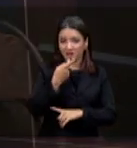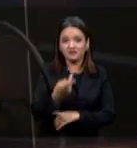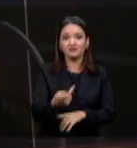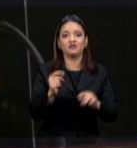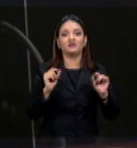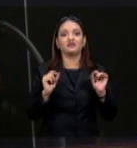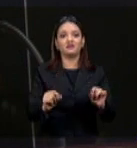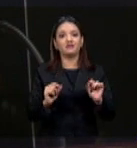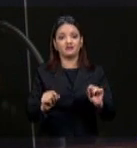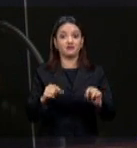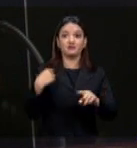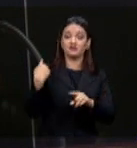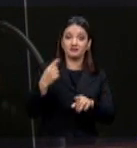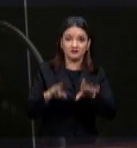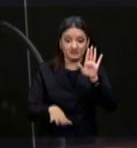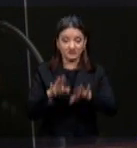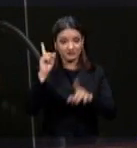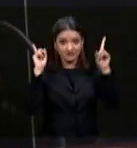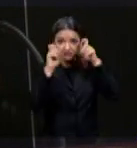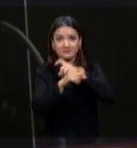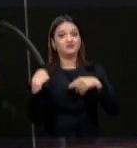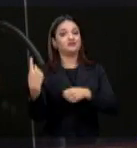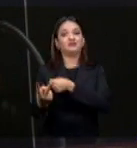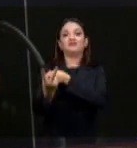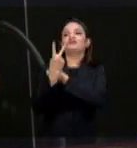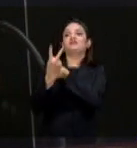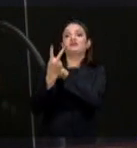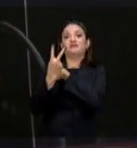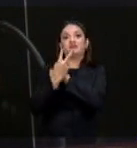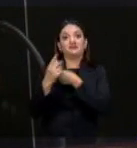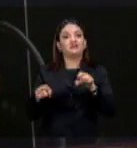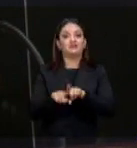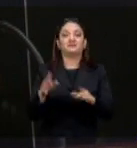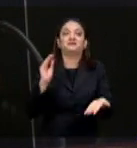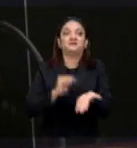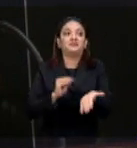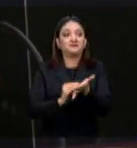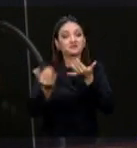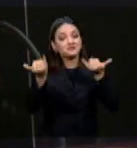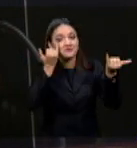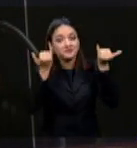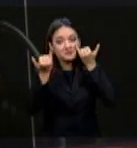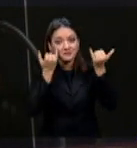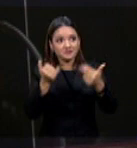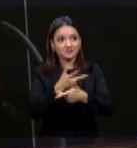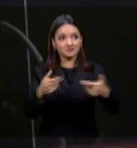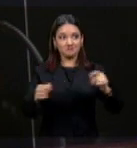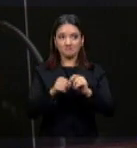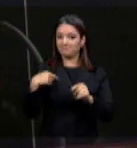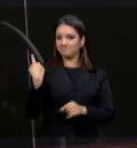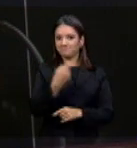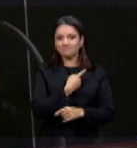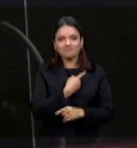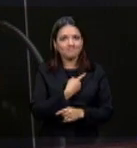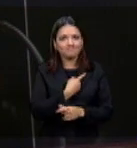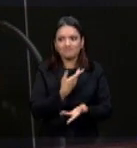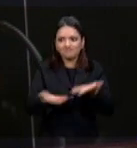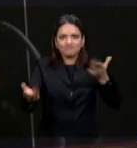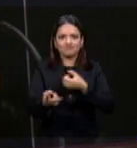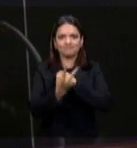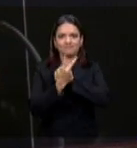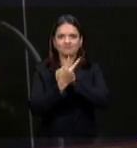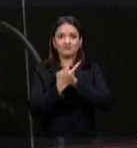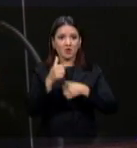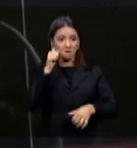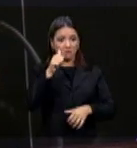gente se proteja disso. A falta de informação é um fator que nos deixa a nós todas desprotegidas. As mulheres que passam